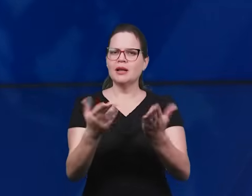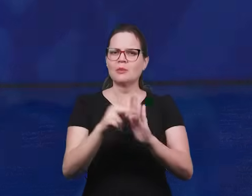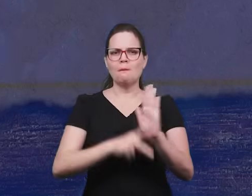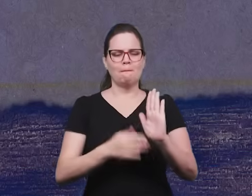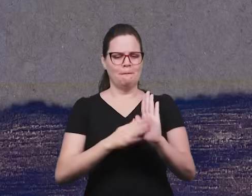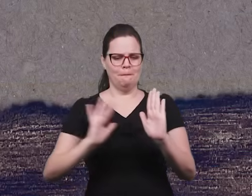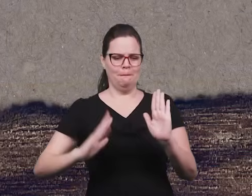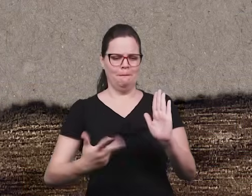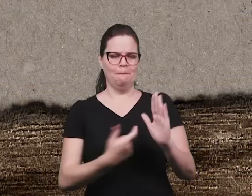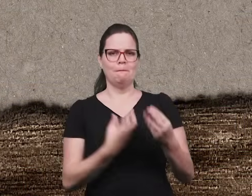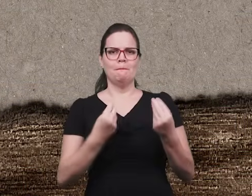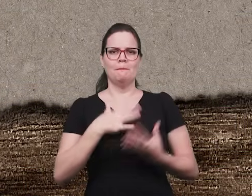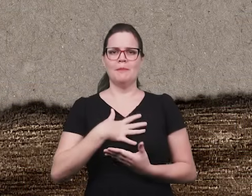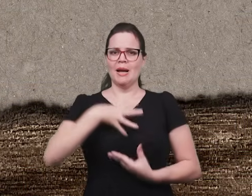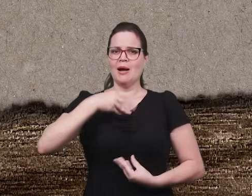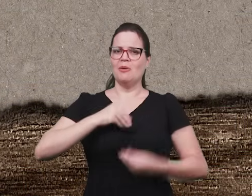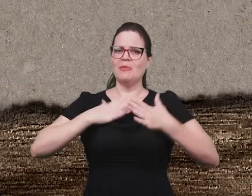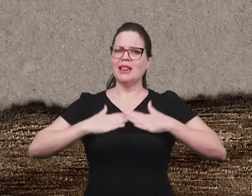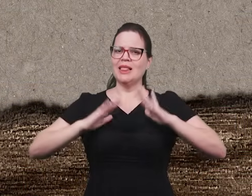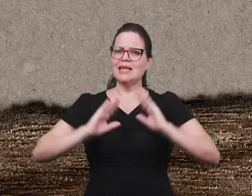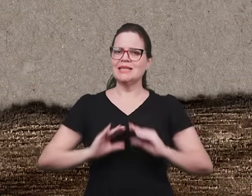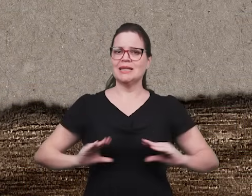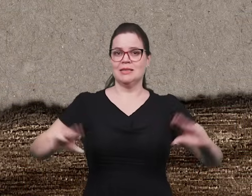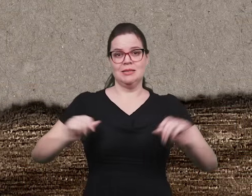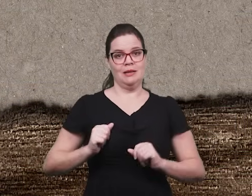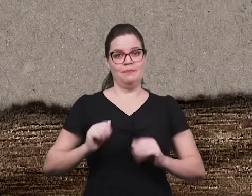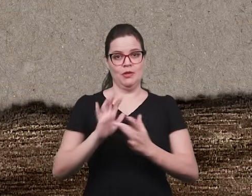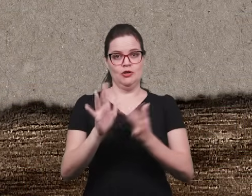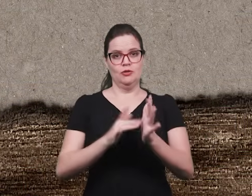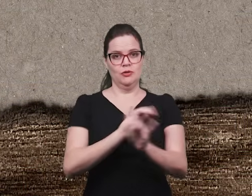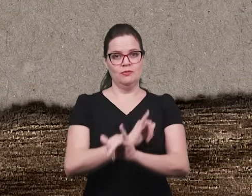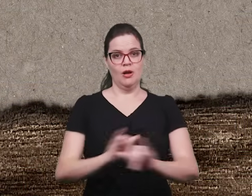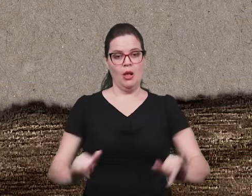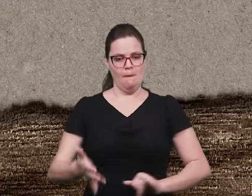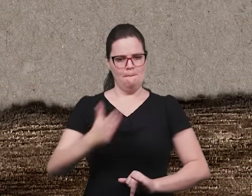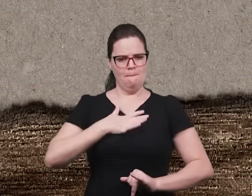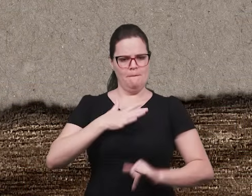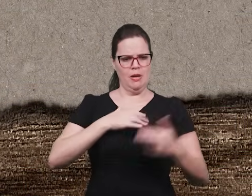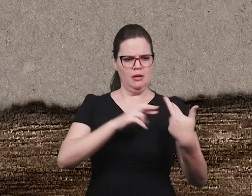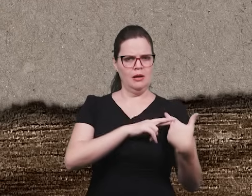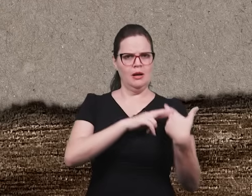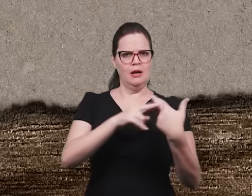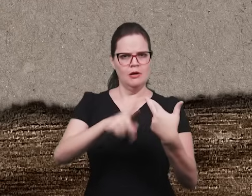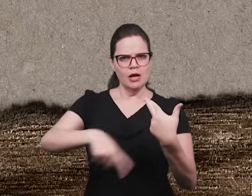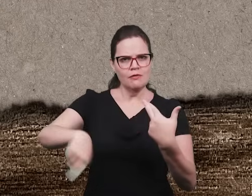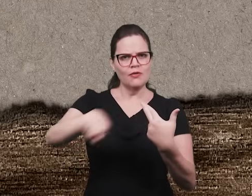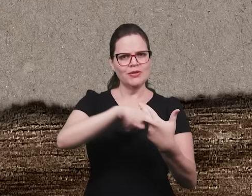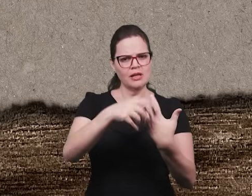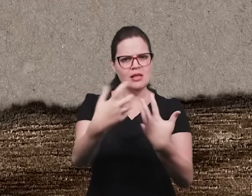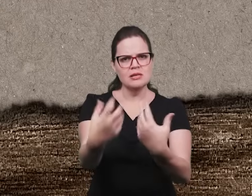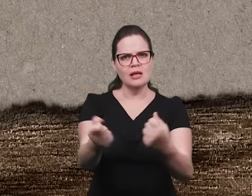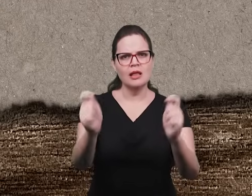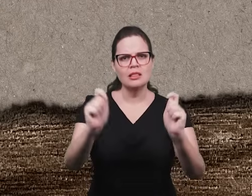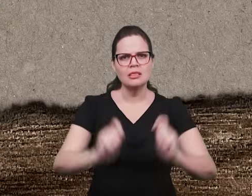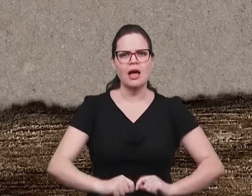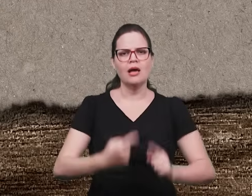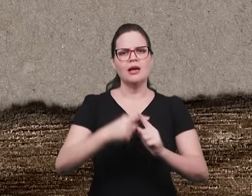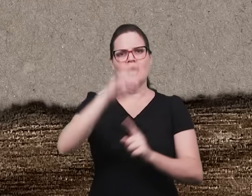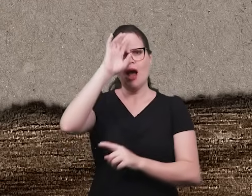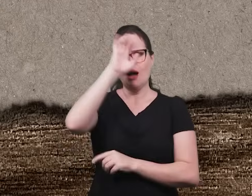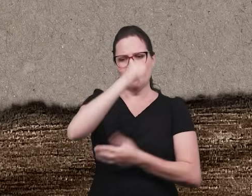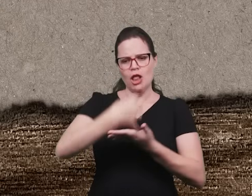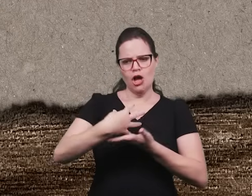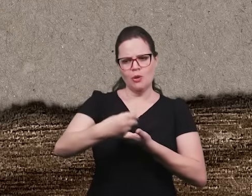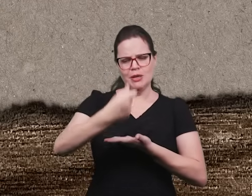Ele disse: tomai sobre vós o meu jugo e aprendei de mim, que sou manso e humilde de coração,